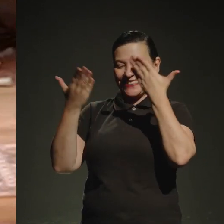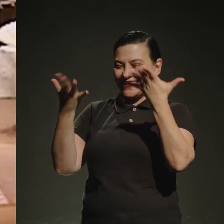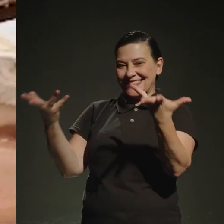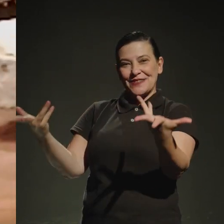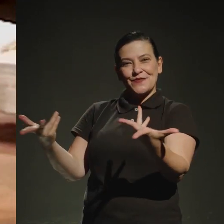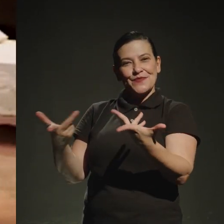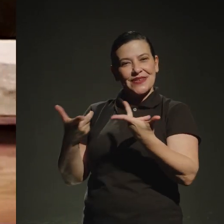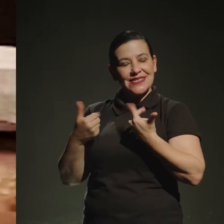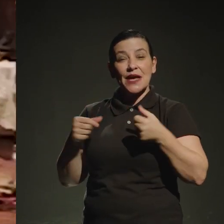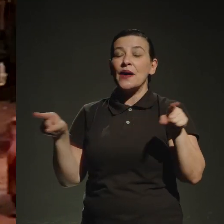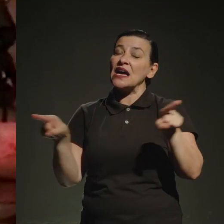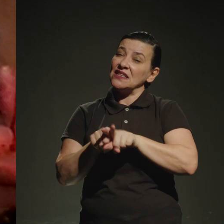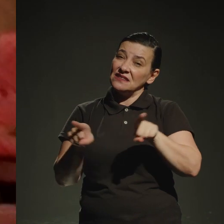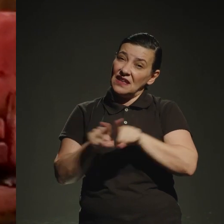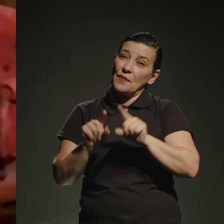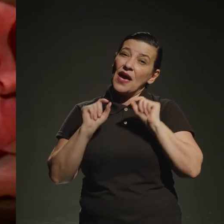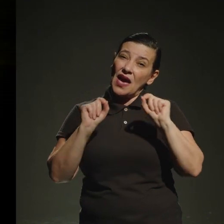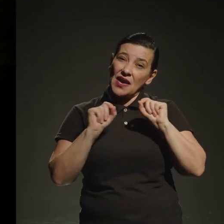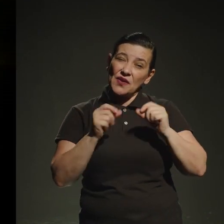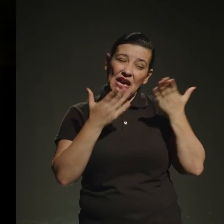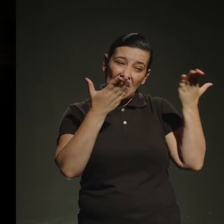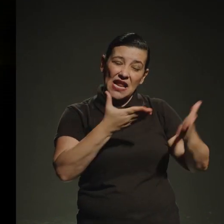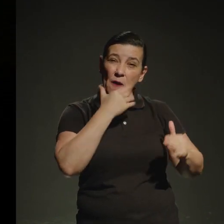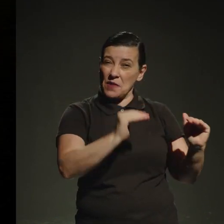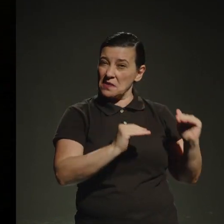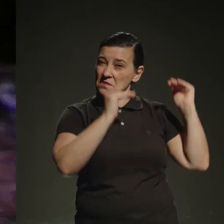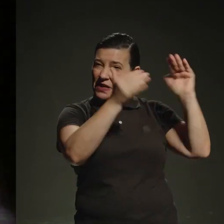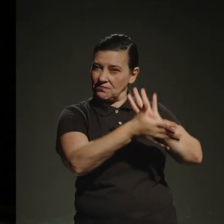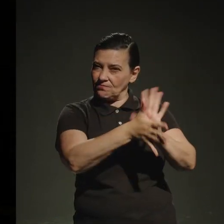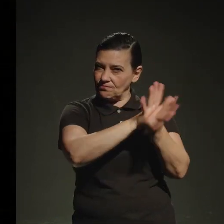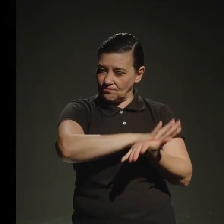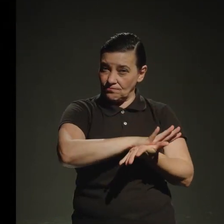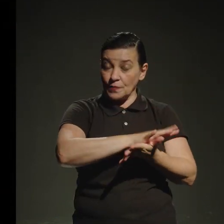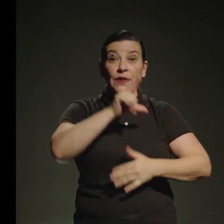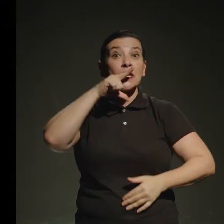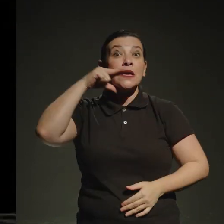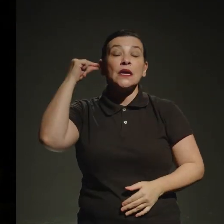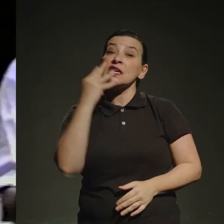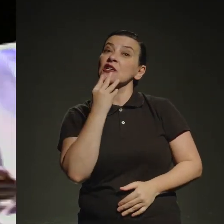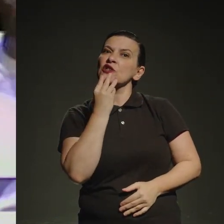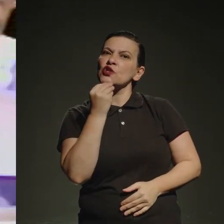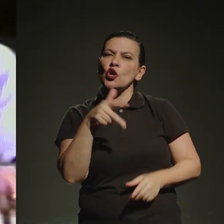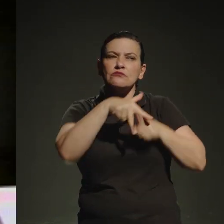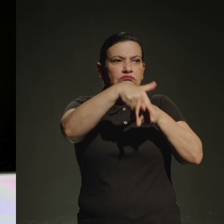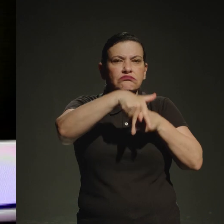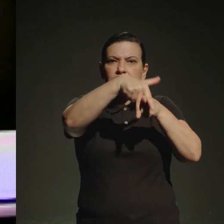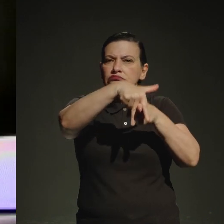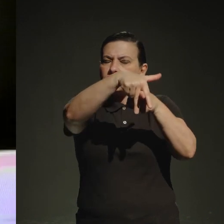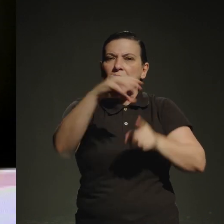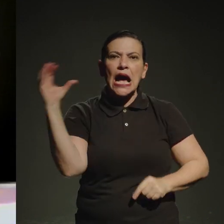Cena 16. E o herói se toma de simpatia por um mancebo, ao mesmo tempo em que fustiga seu cruel